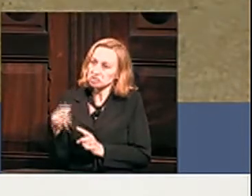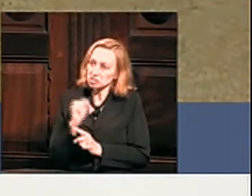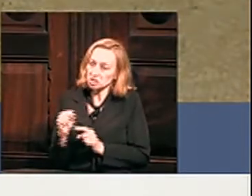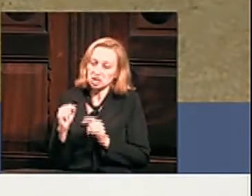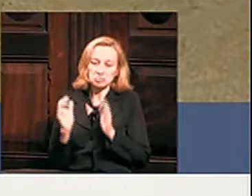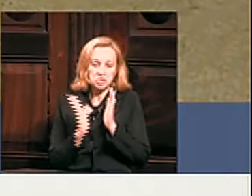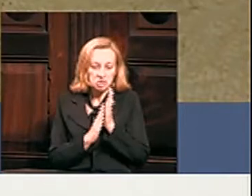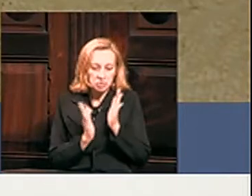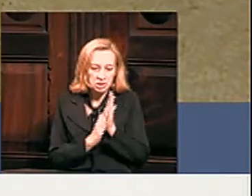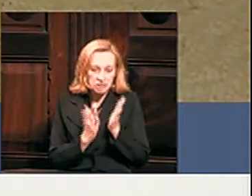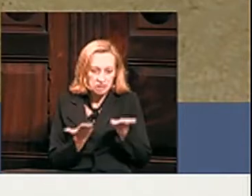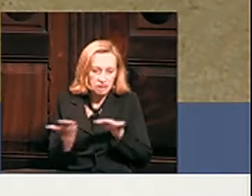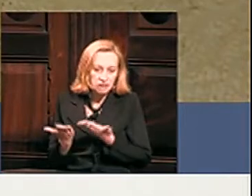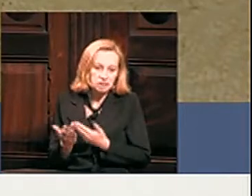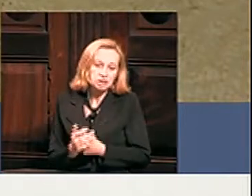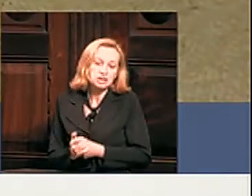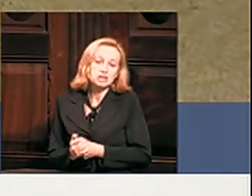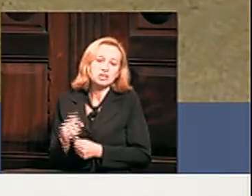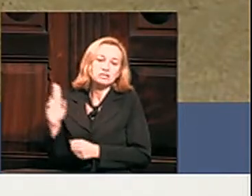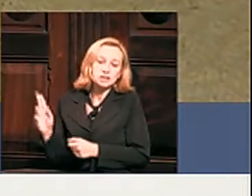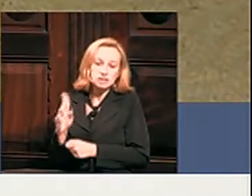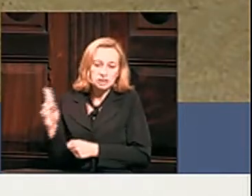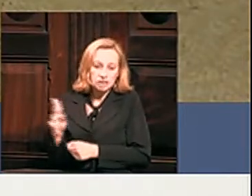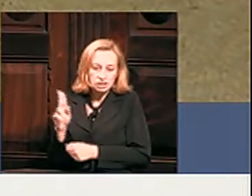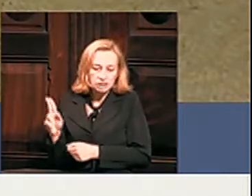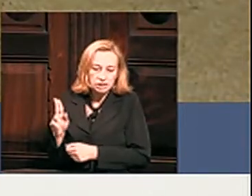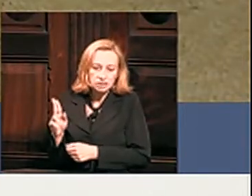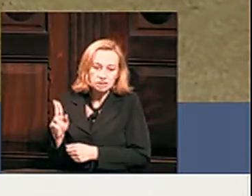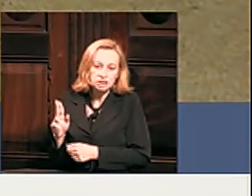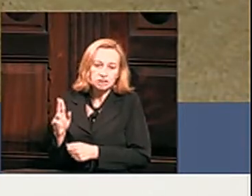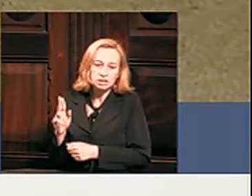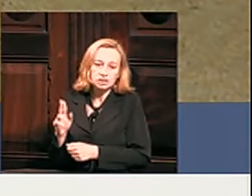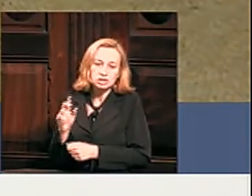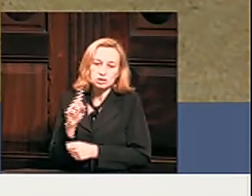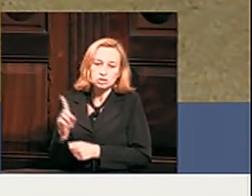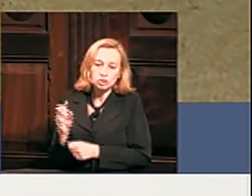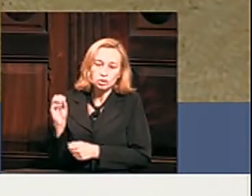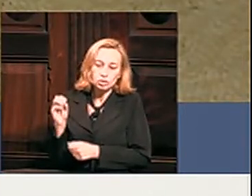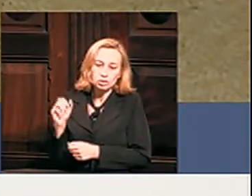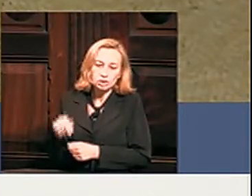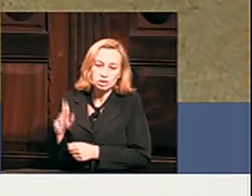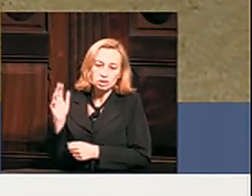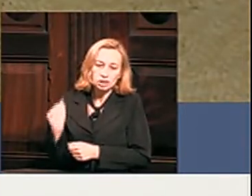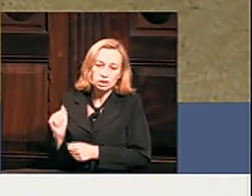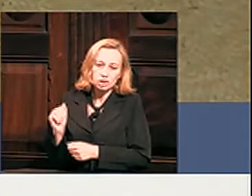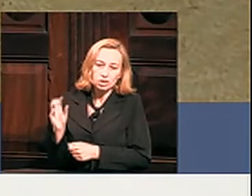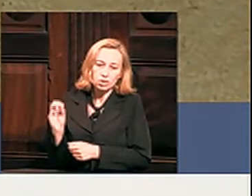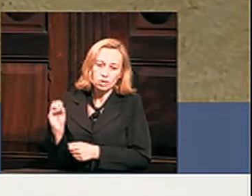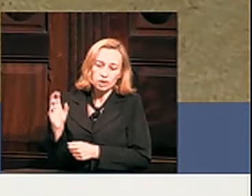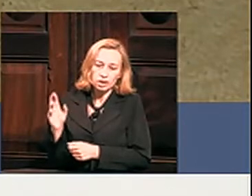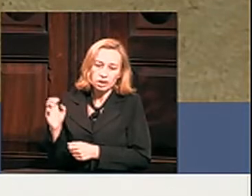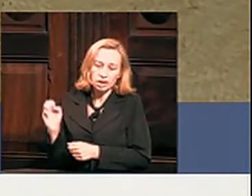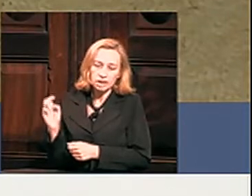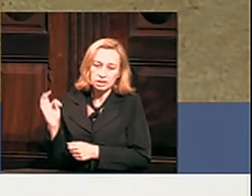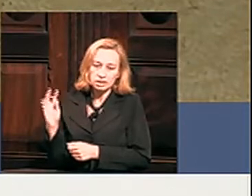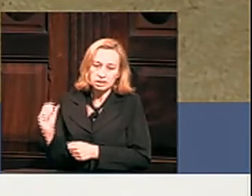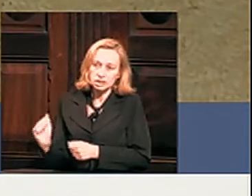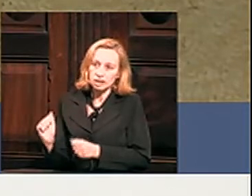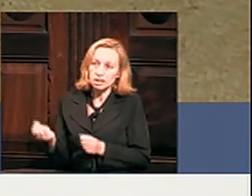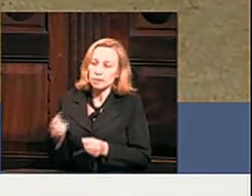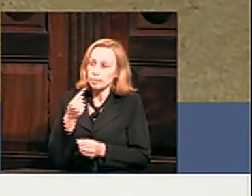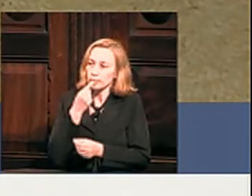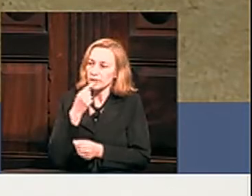a sua categoria, a Universidade da Zona Oeste, que está no coração de Campo Grande, para que eles tenham